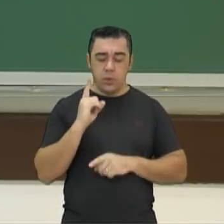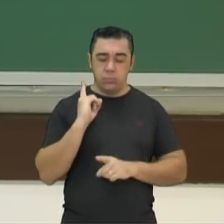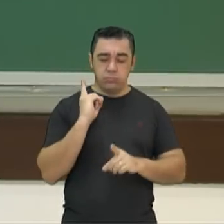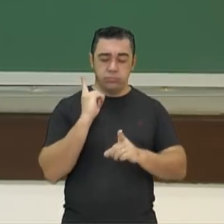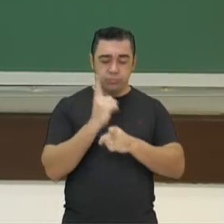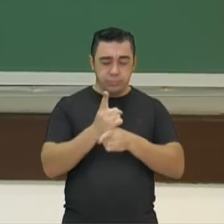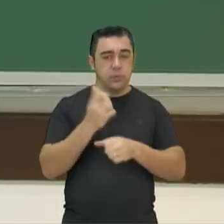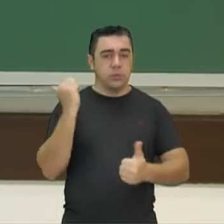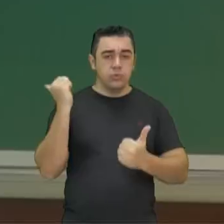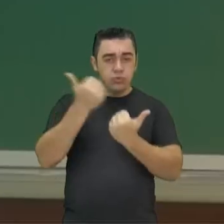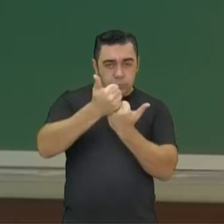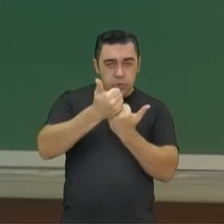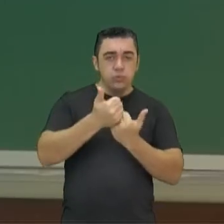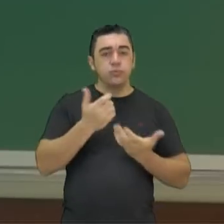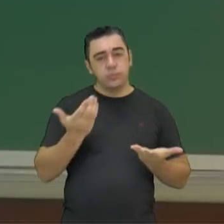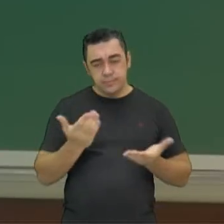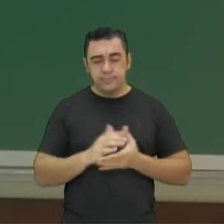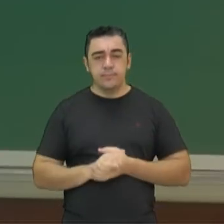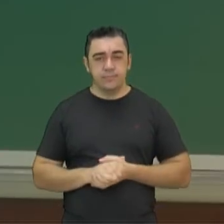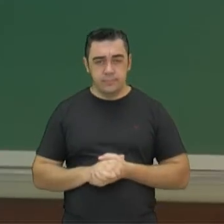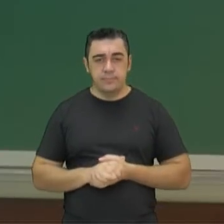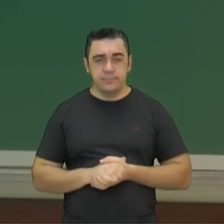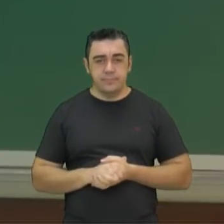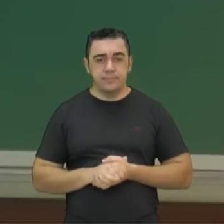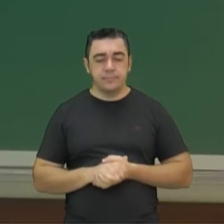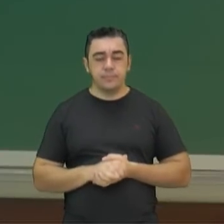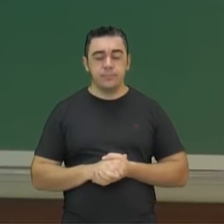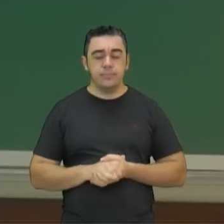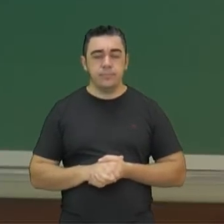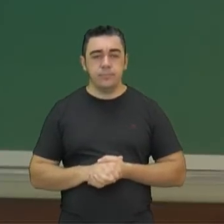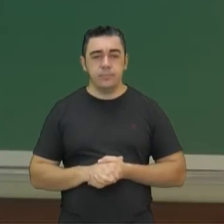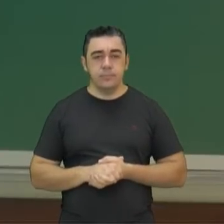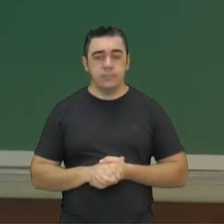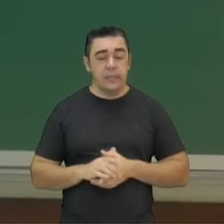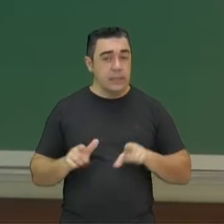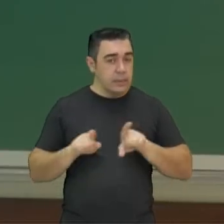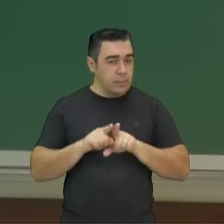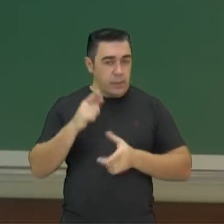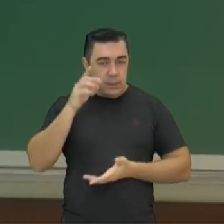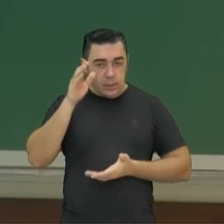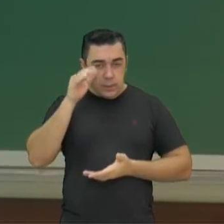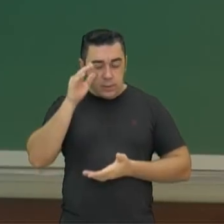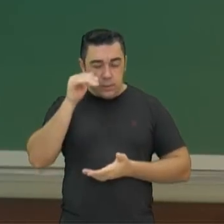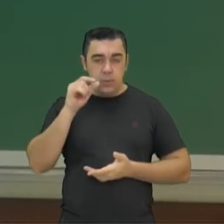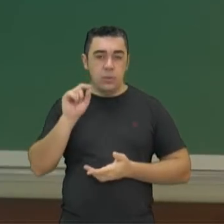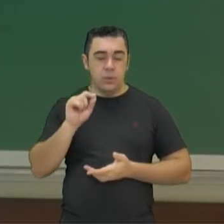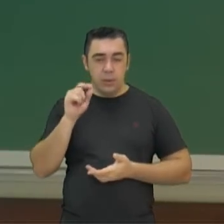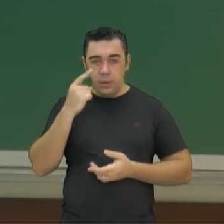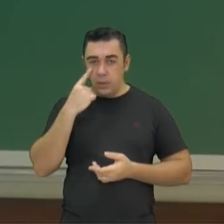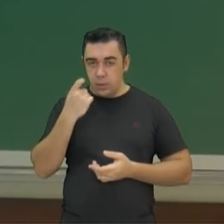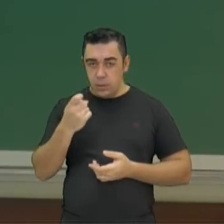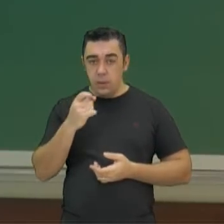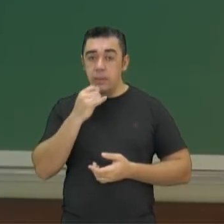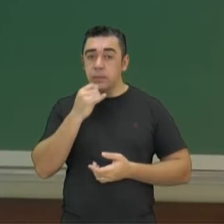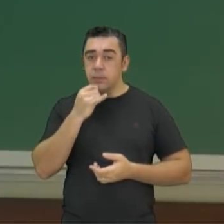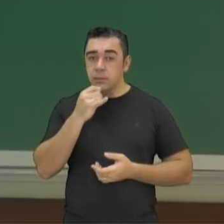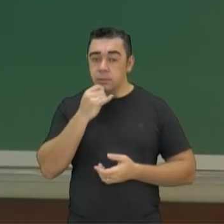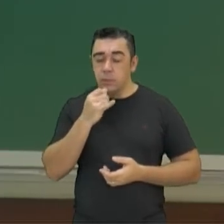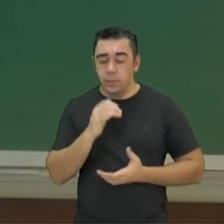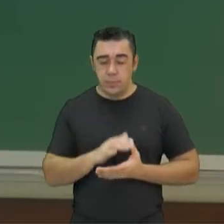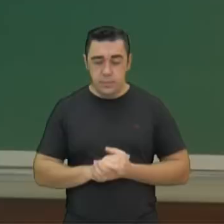adversário. Ele não vai pular por cima do seu adversário. Uma coisa também que é interessante, se tem uma peça do mesmo